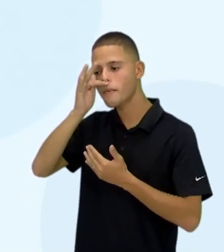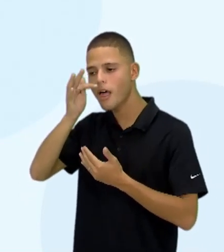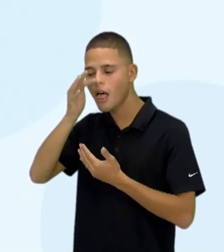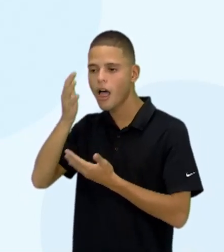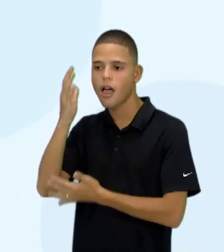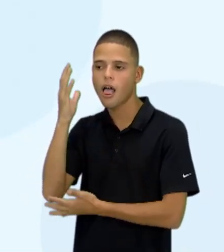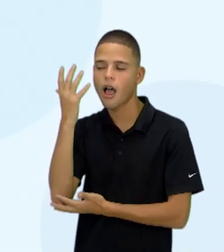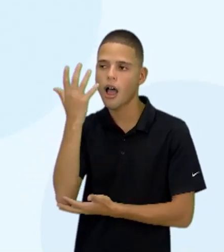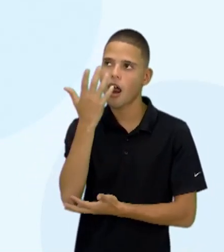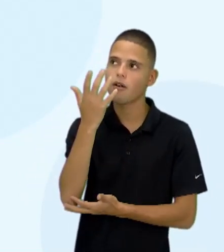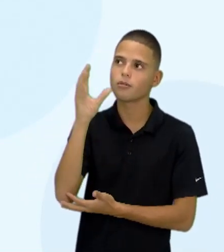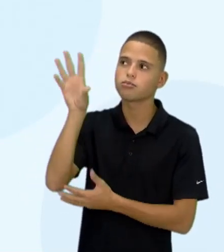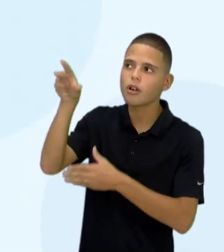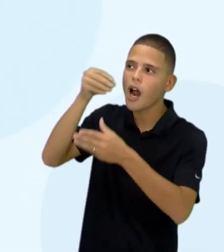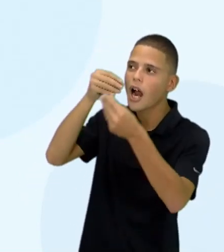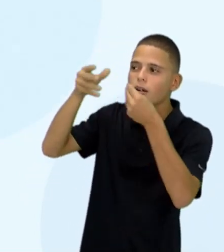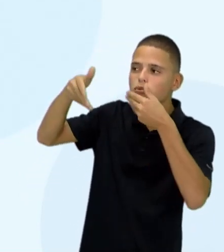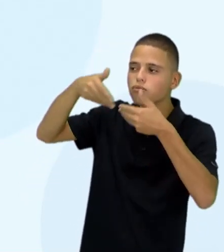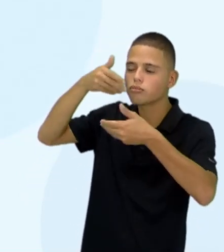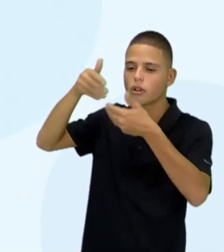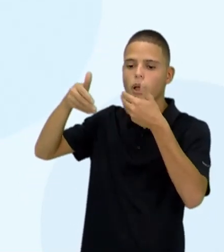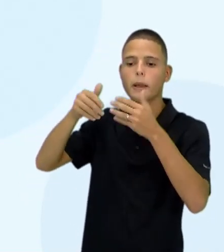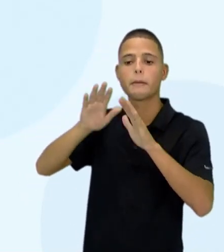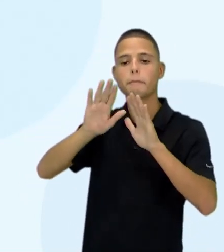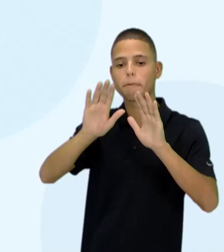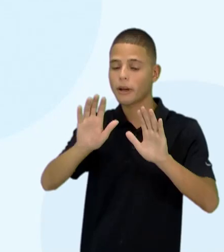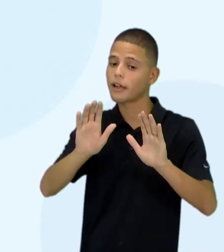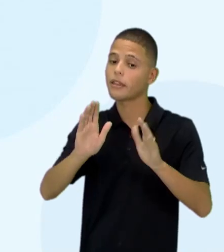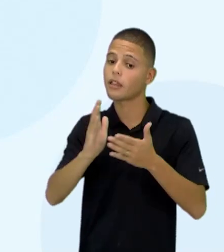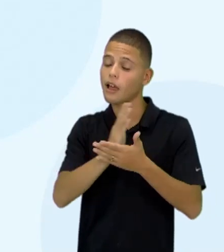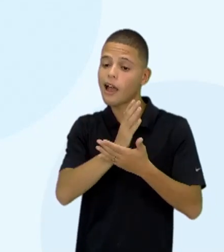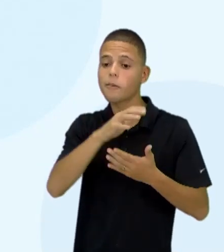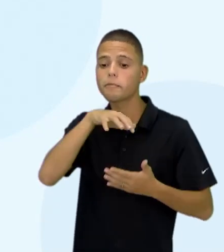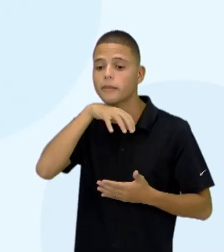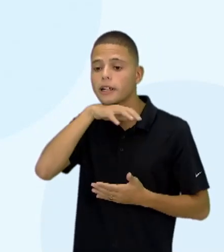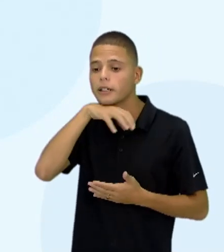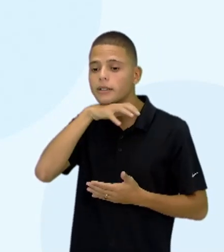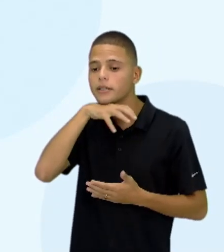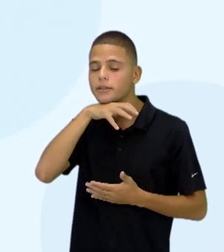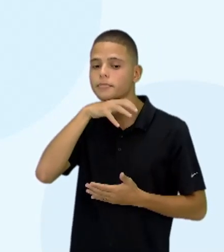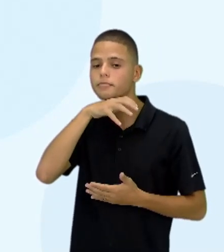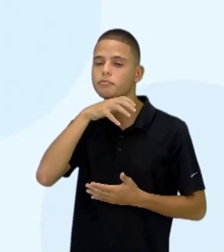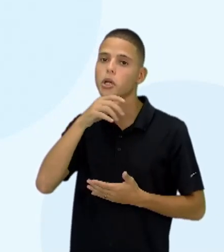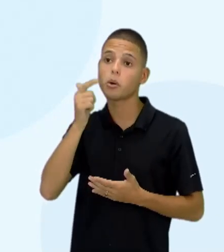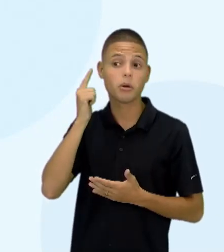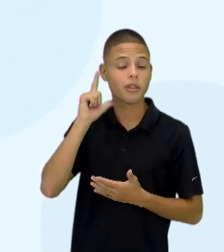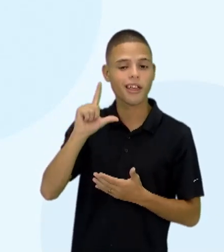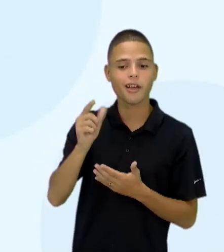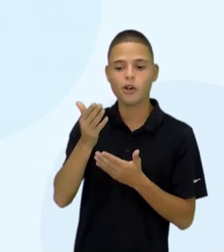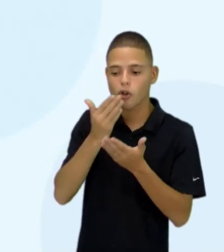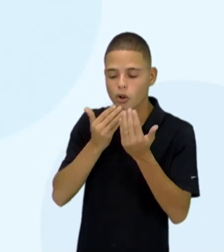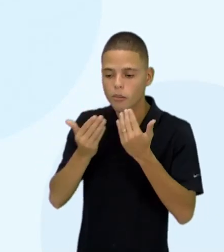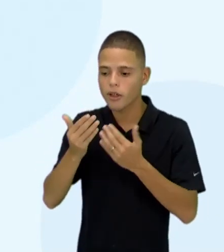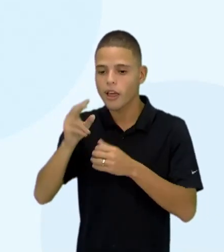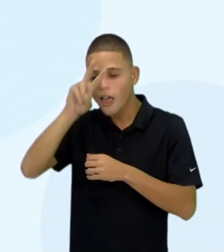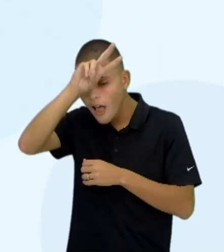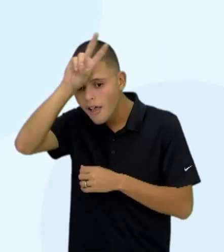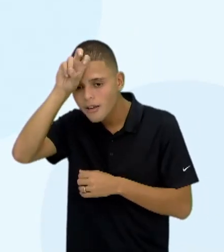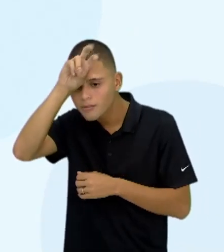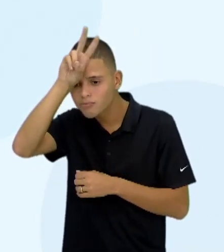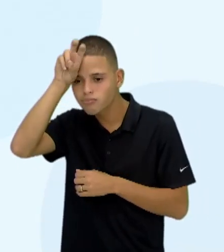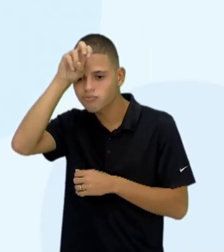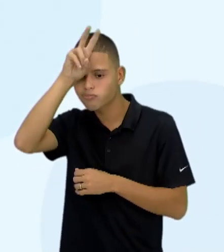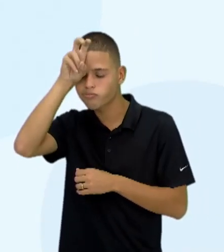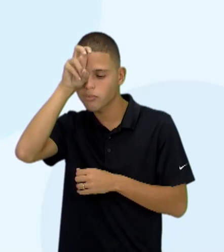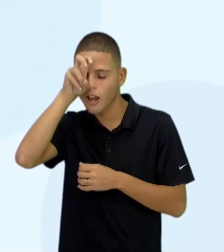que muitas delas também são capazes, ou muito delas, no caso, são capazes de comer insetos. Muitas das